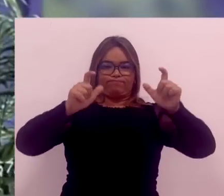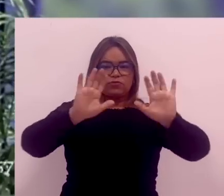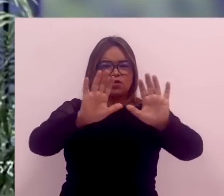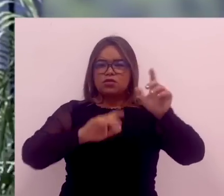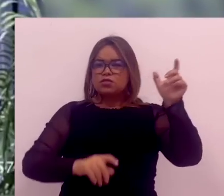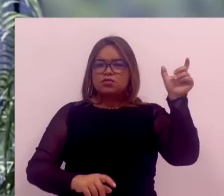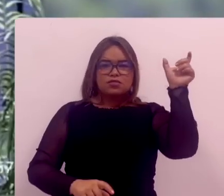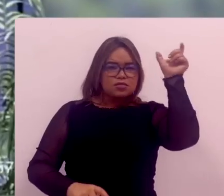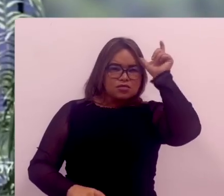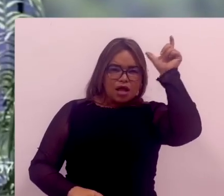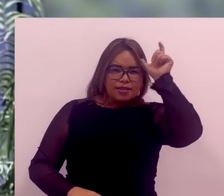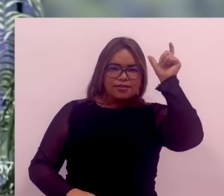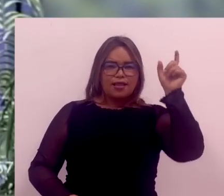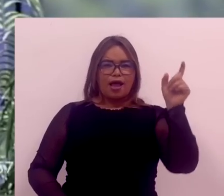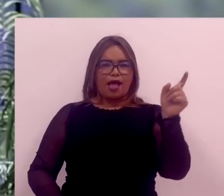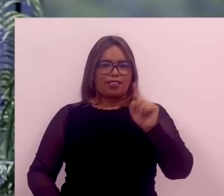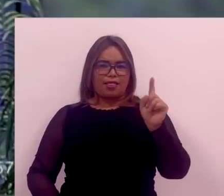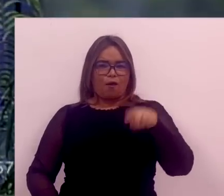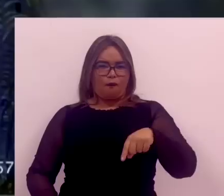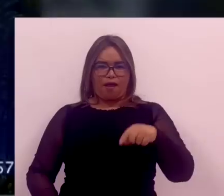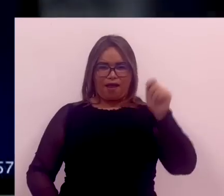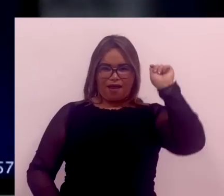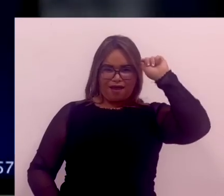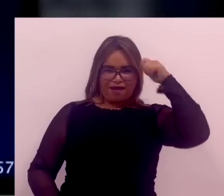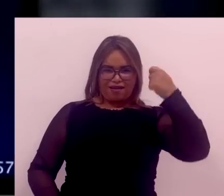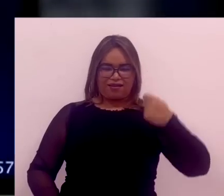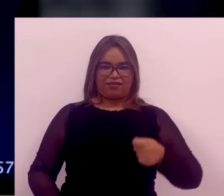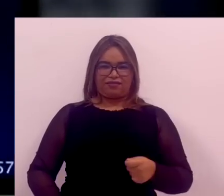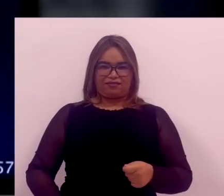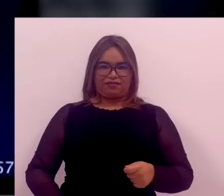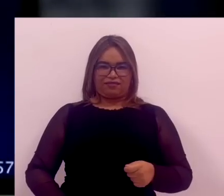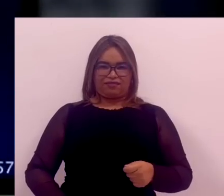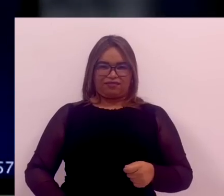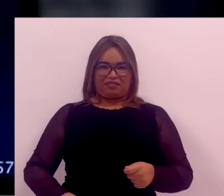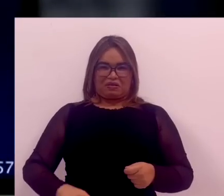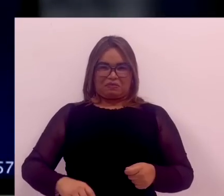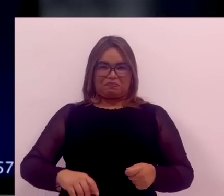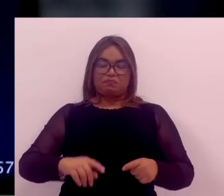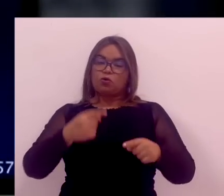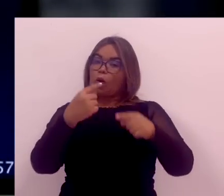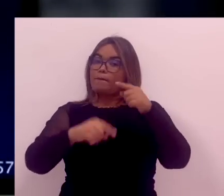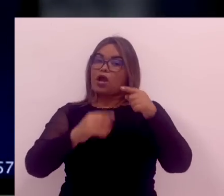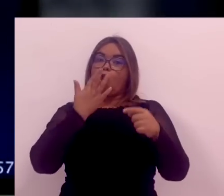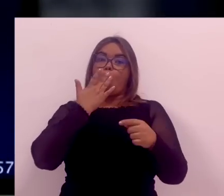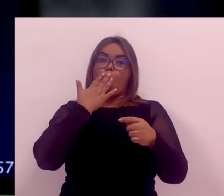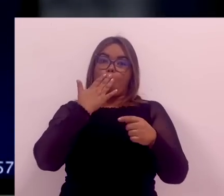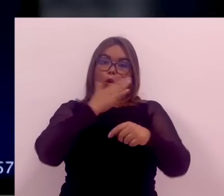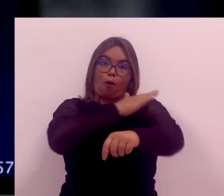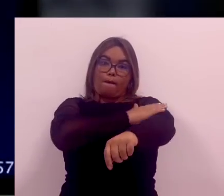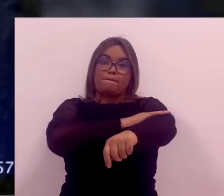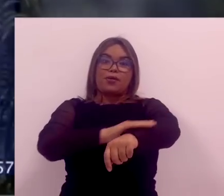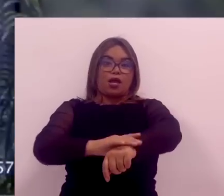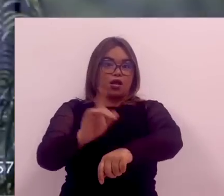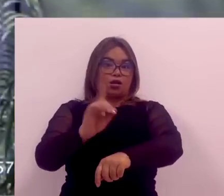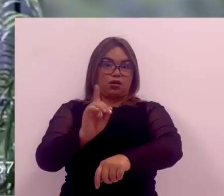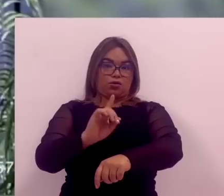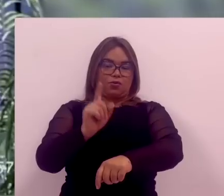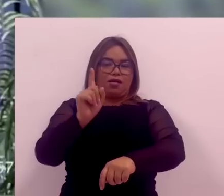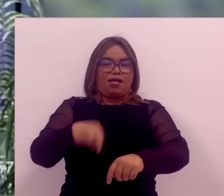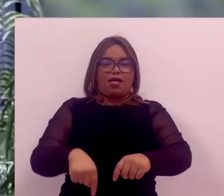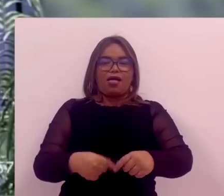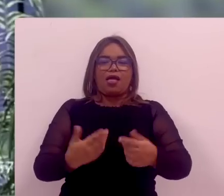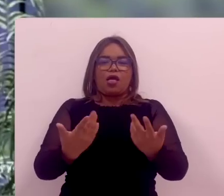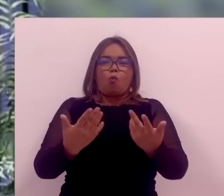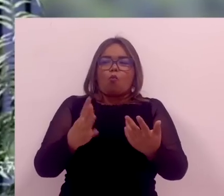coisa que vai deixá-los acordados. Satanás não é um Deus negro, mas a negação da divindade branca. Agora, preto e branco aqui não tem nada a ver com a